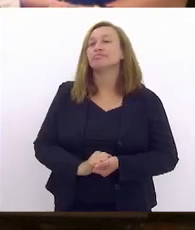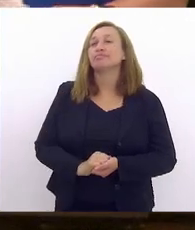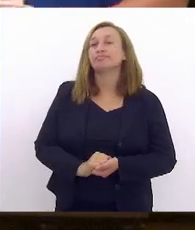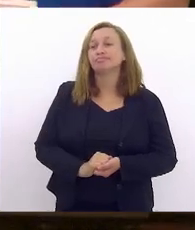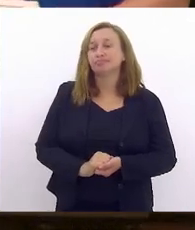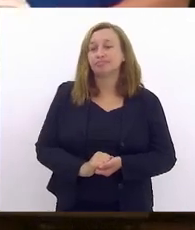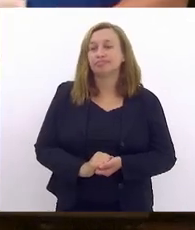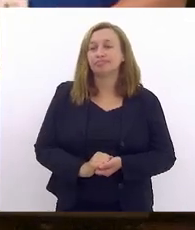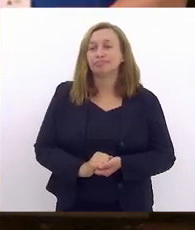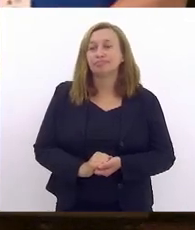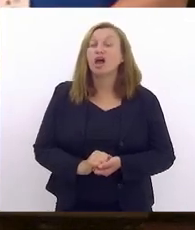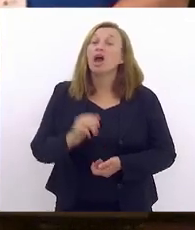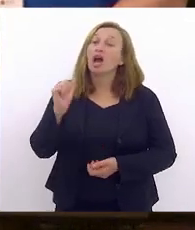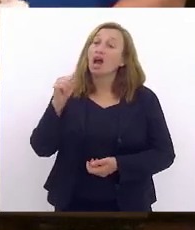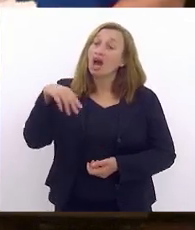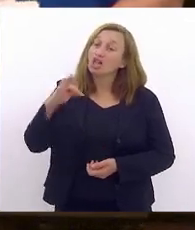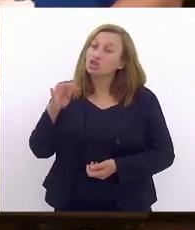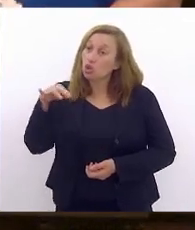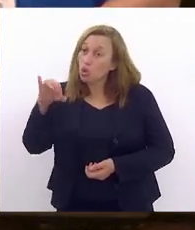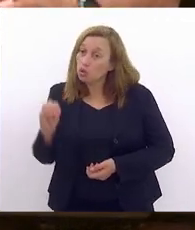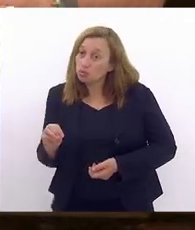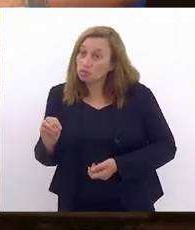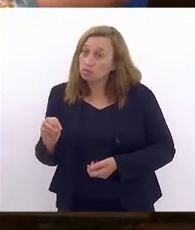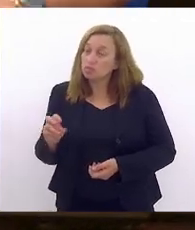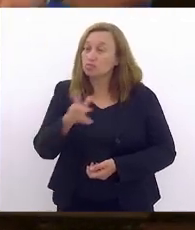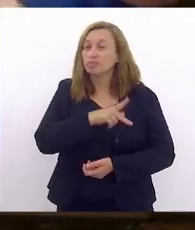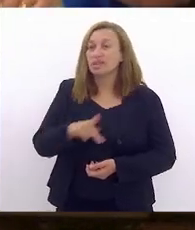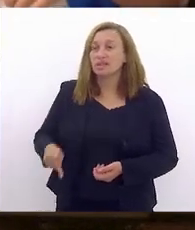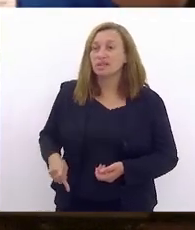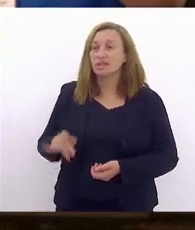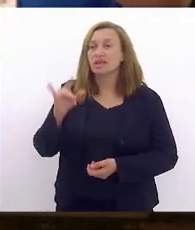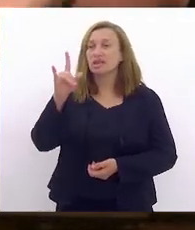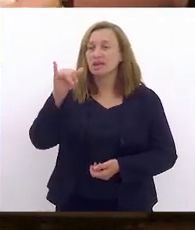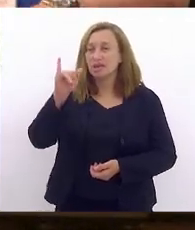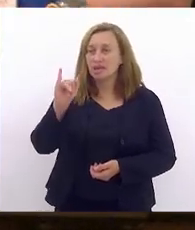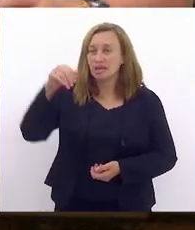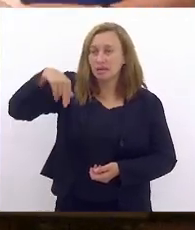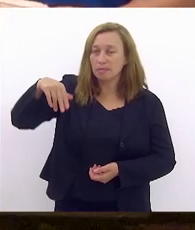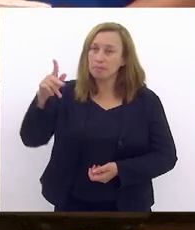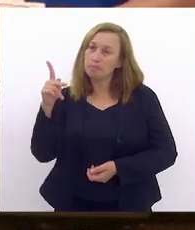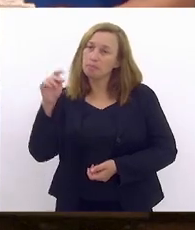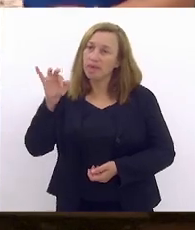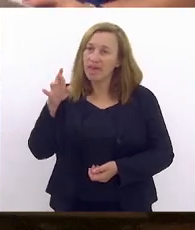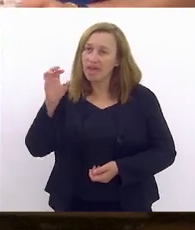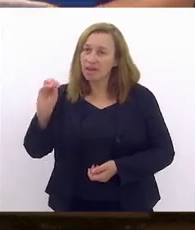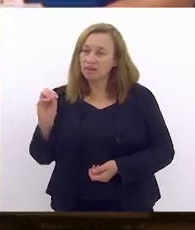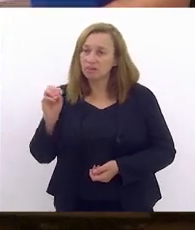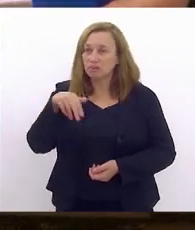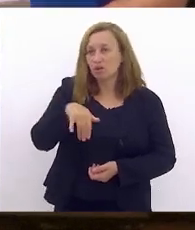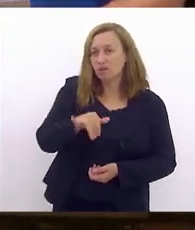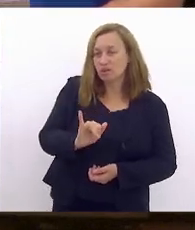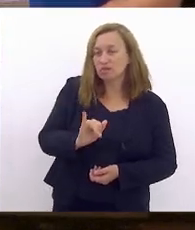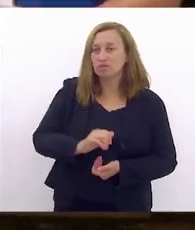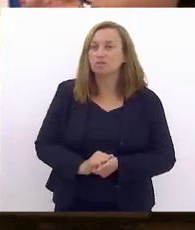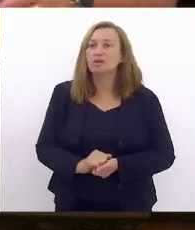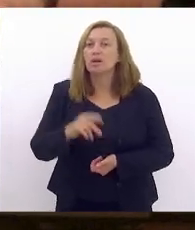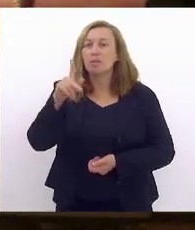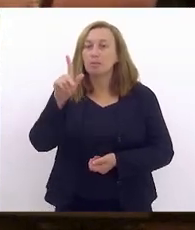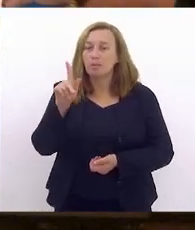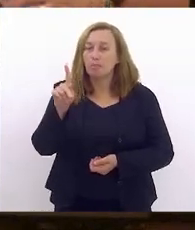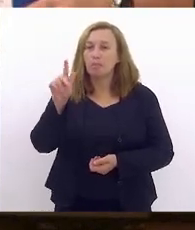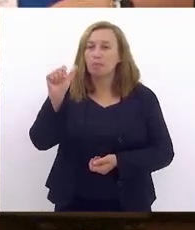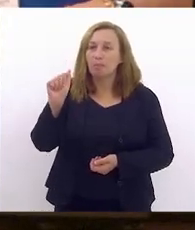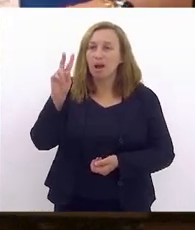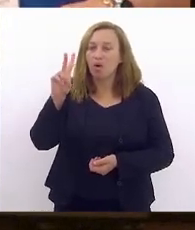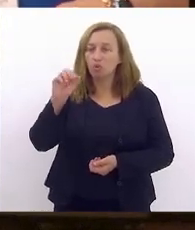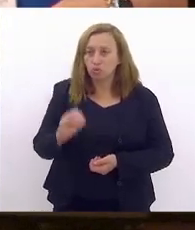Luiz Antônio, presidente do Império de Nova Iguaçu. Paulo Boia, presidente da Comissão de